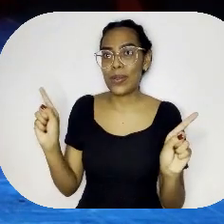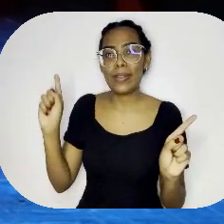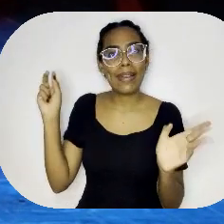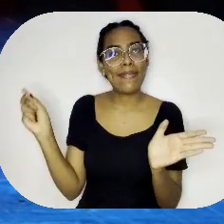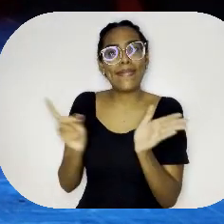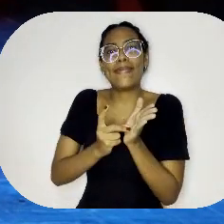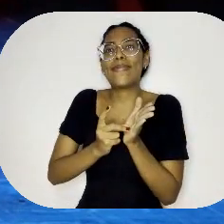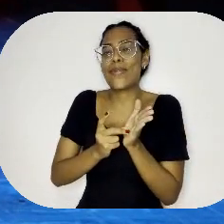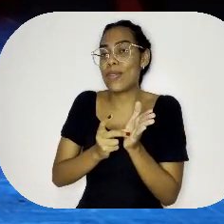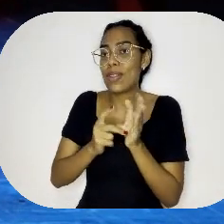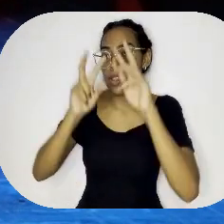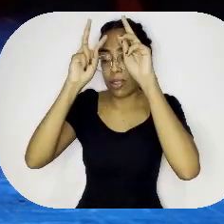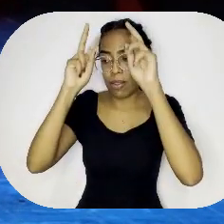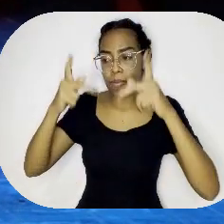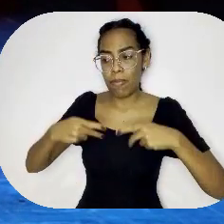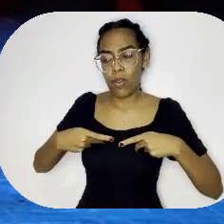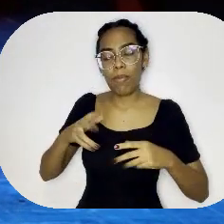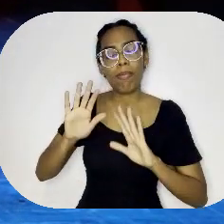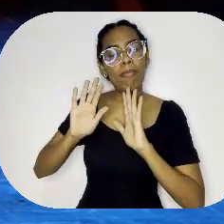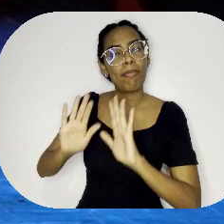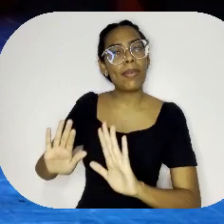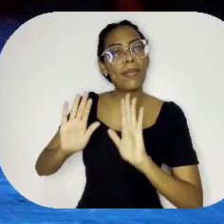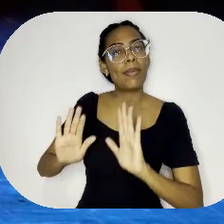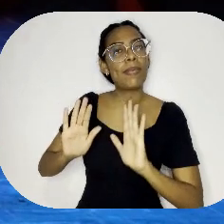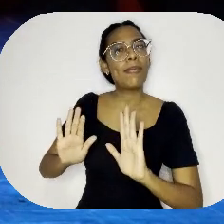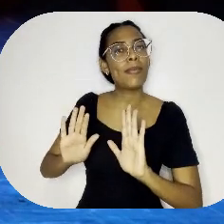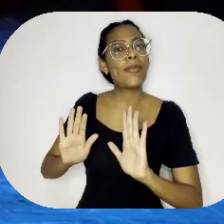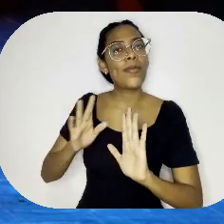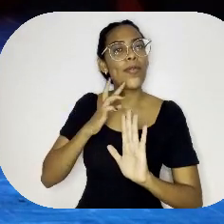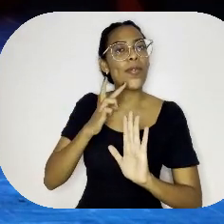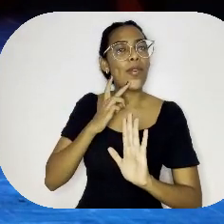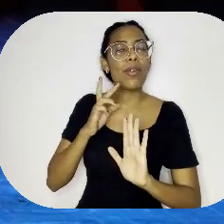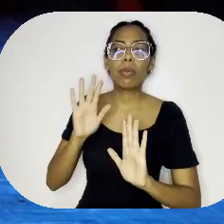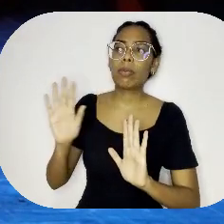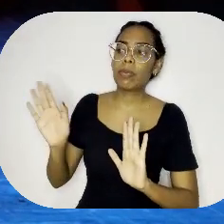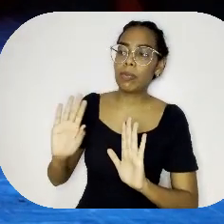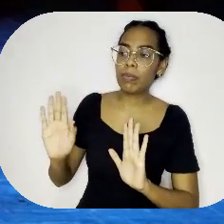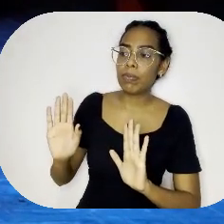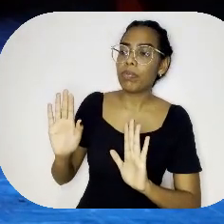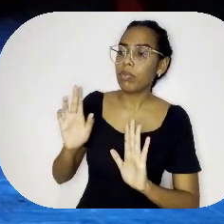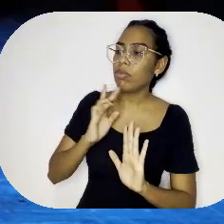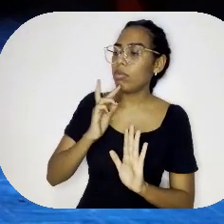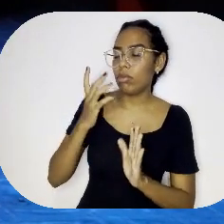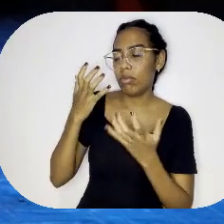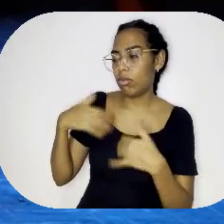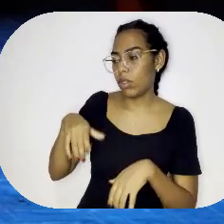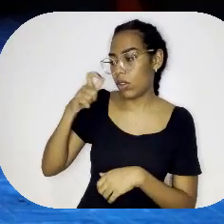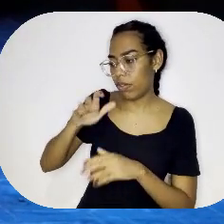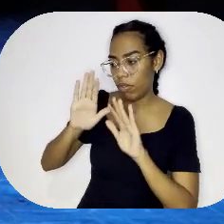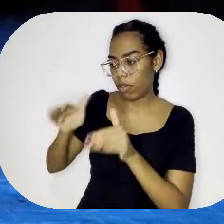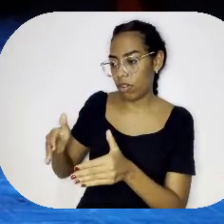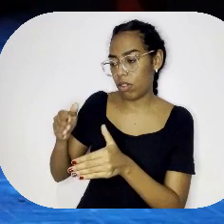século XVIII? É paradoxo. É a própria antítese humana. Não, José, peraí, peraí. Você até disse que não